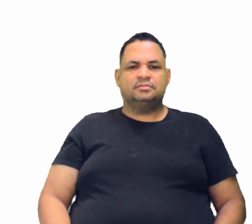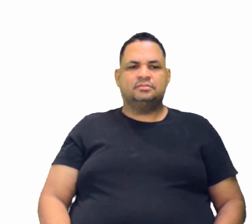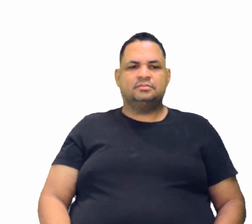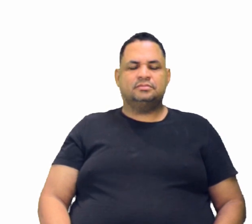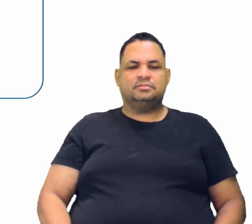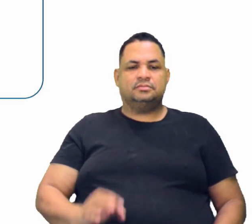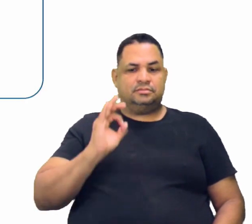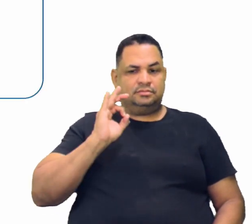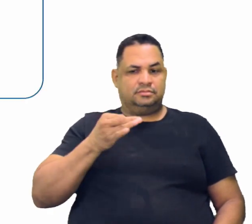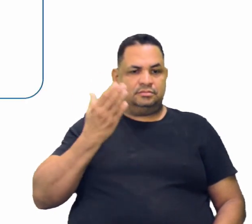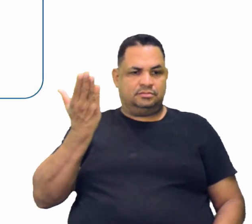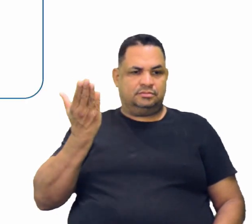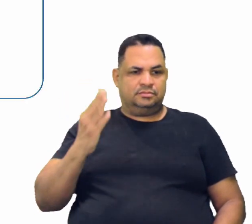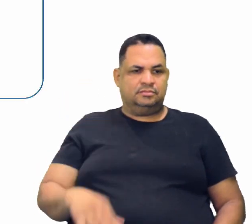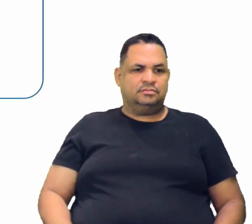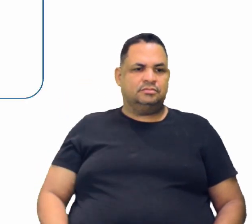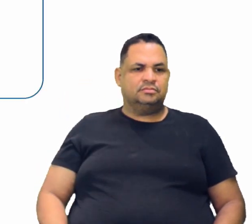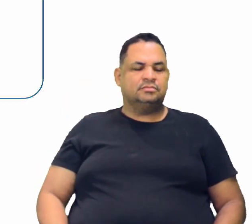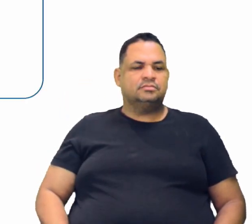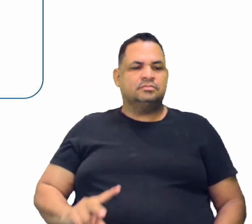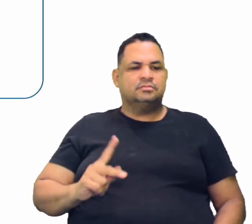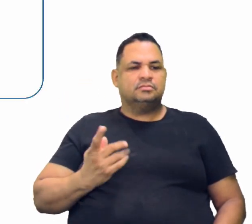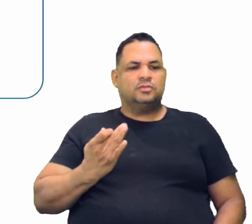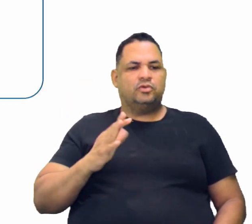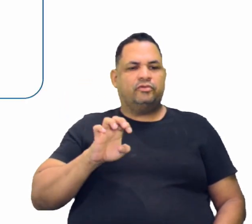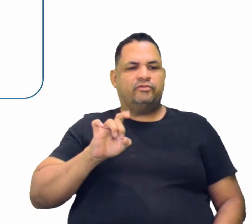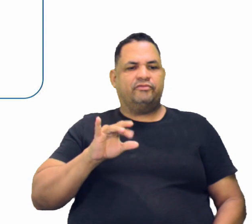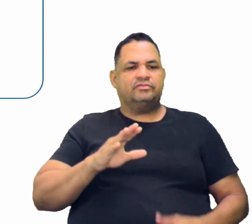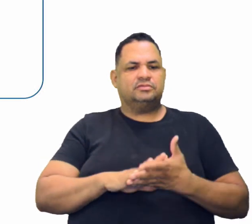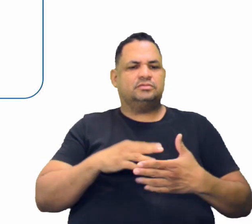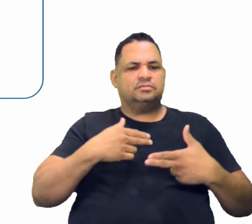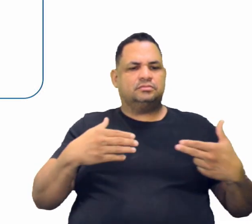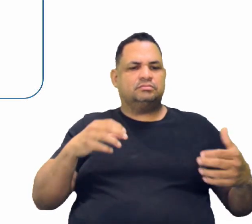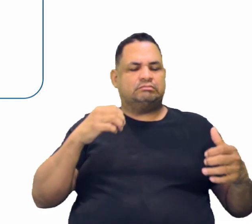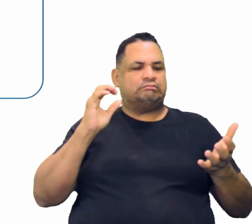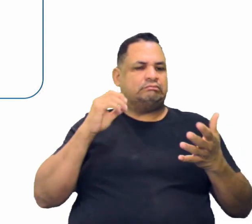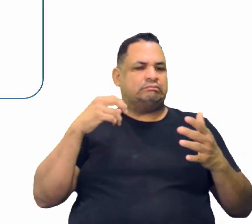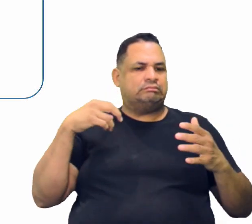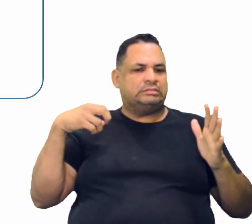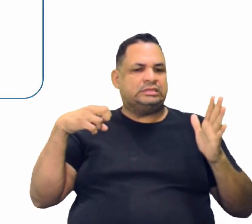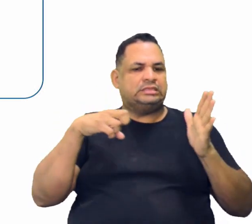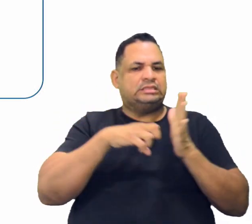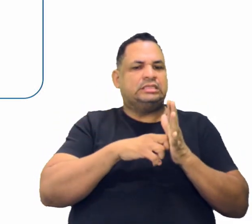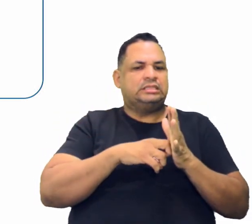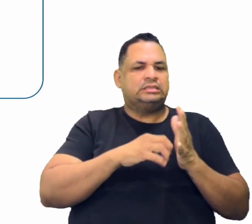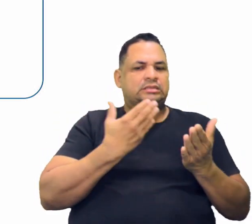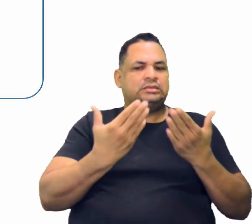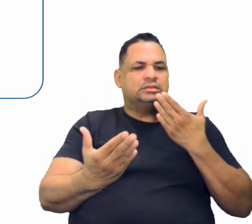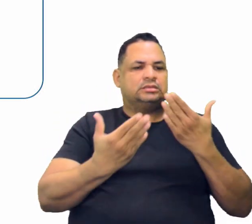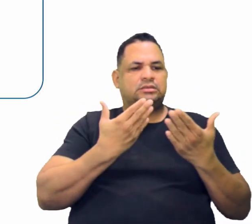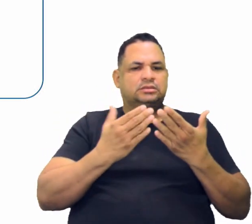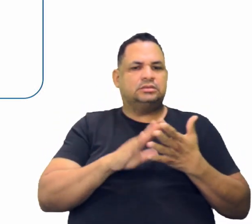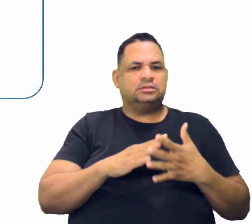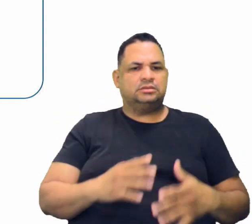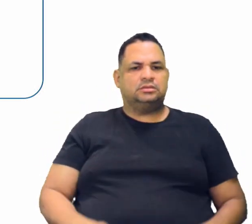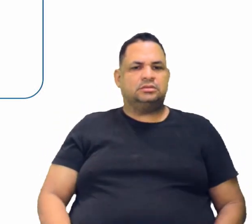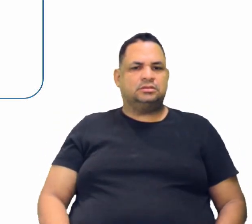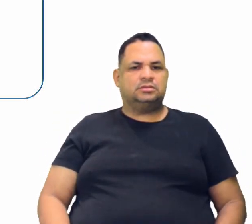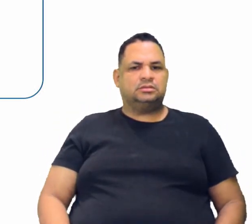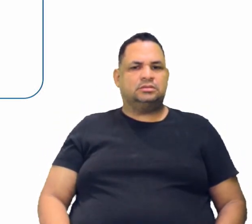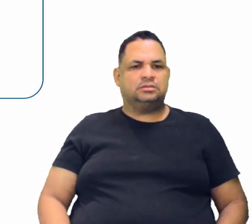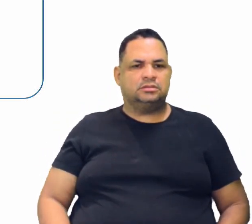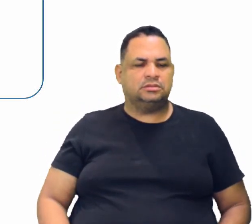O correto é: houve muitos acidentes naquela rodovia. Então, ele fica na terceira